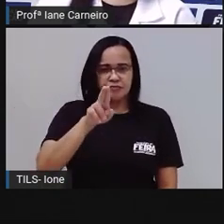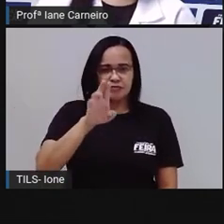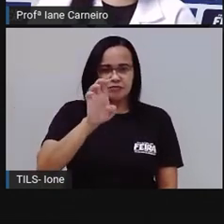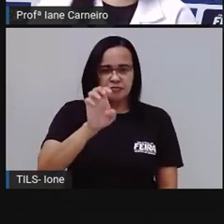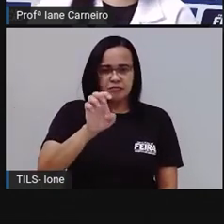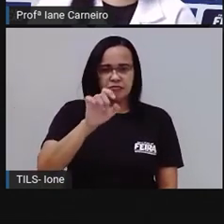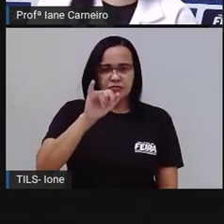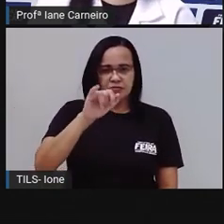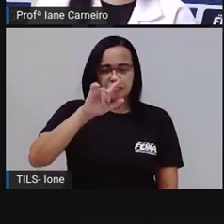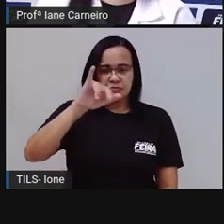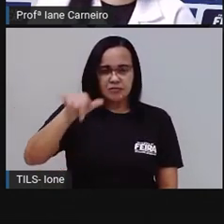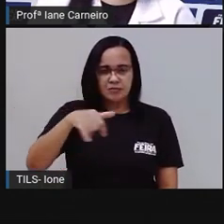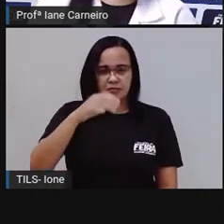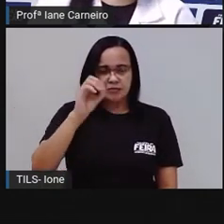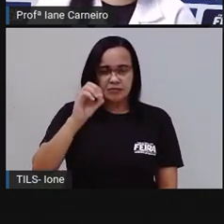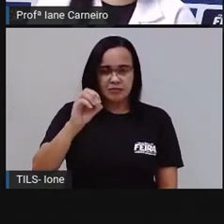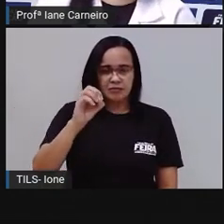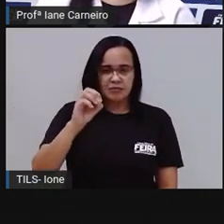Queijo.